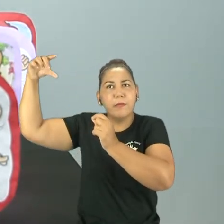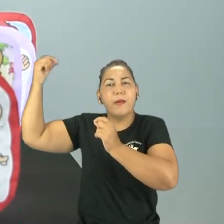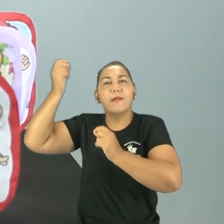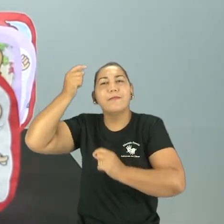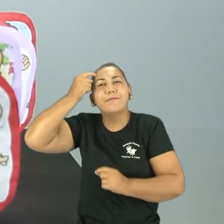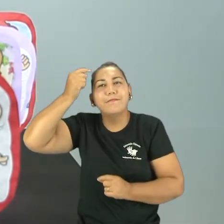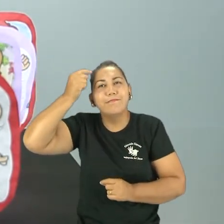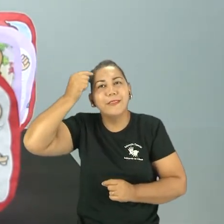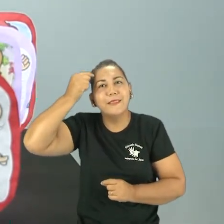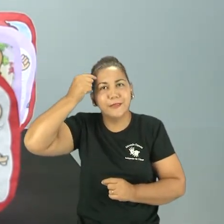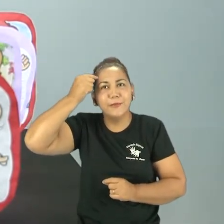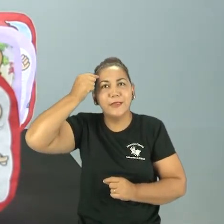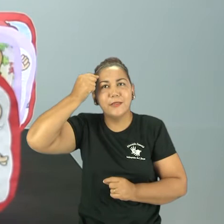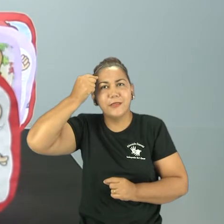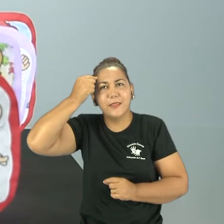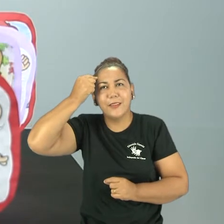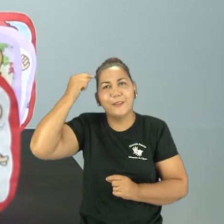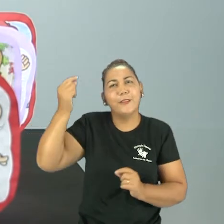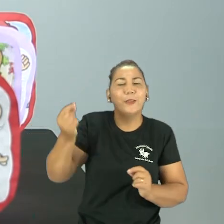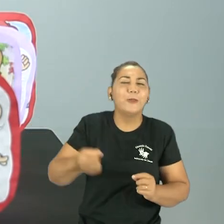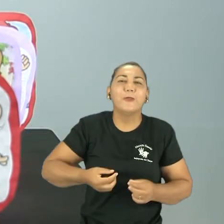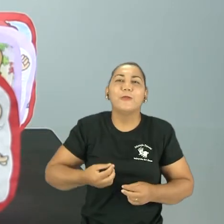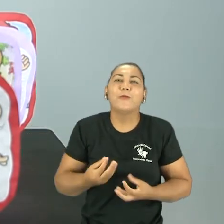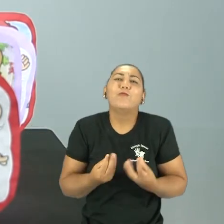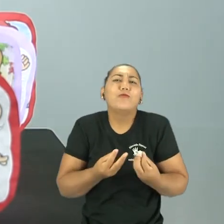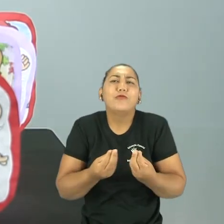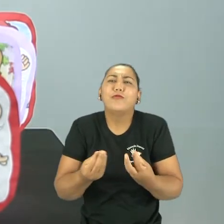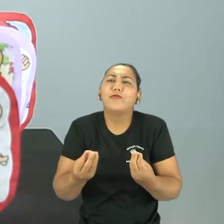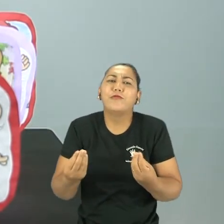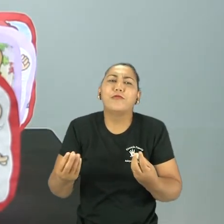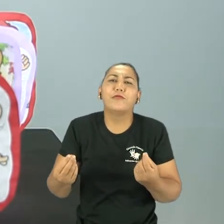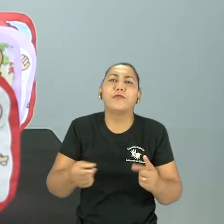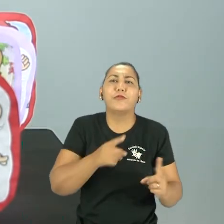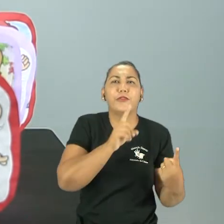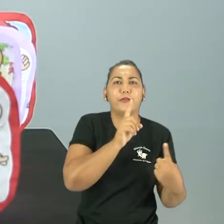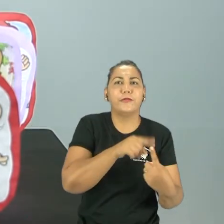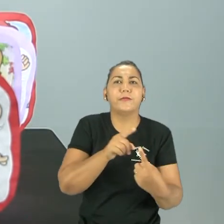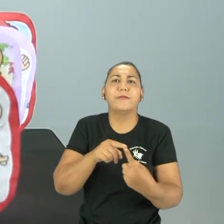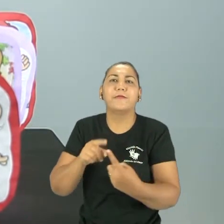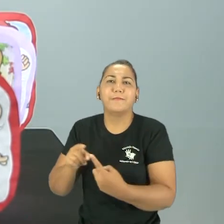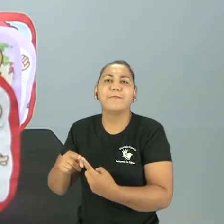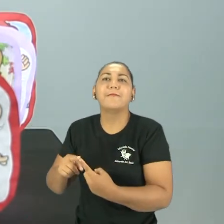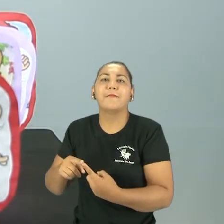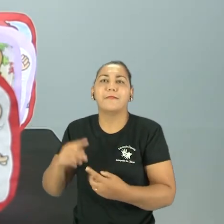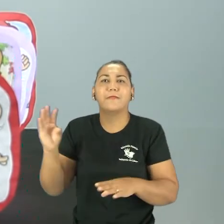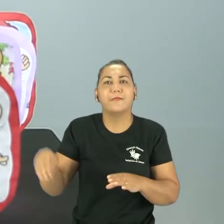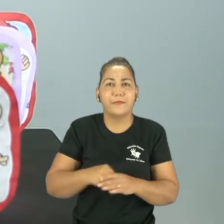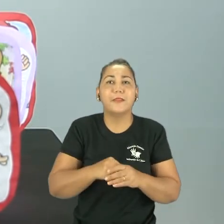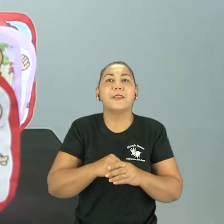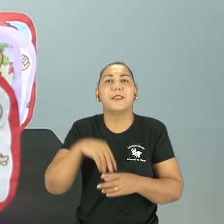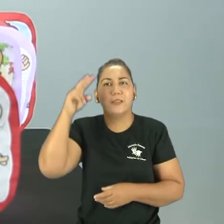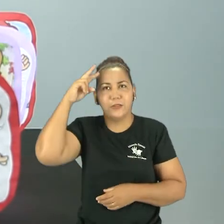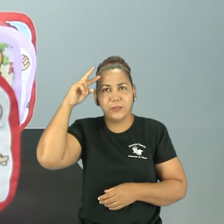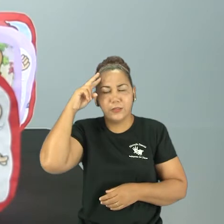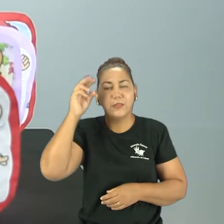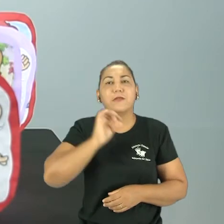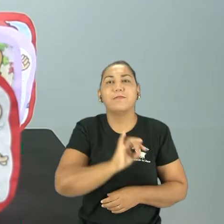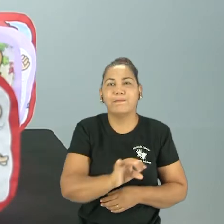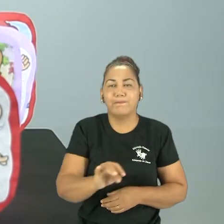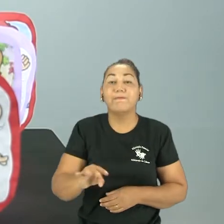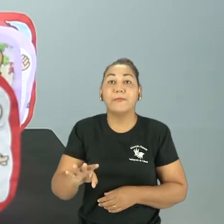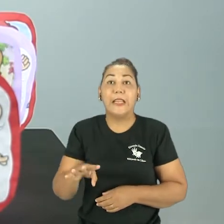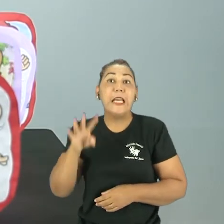balões, infinitos balões, né? Dentro de cada historinha. E também nós temos algo bem